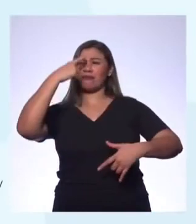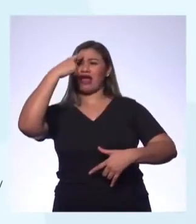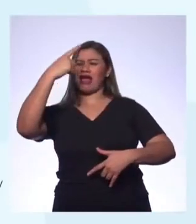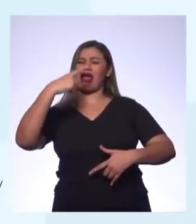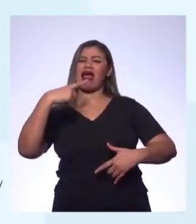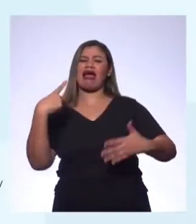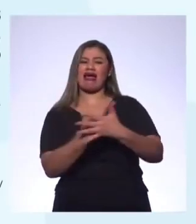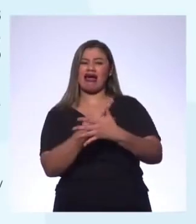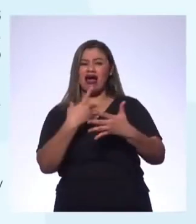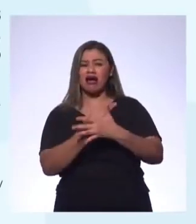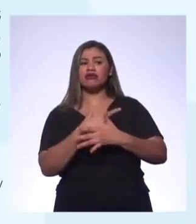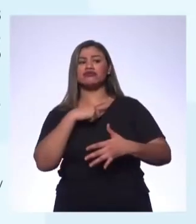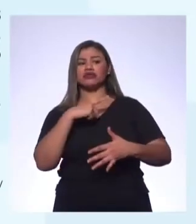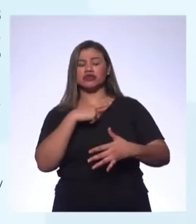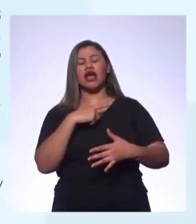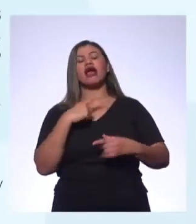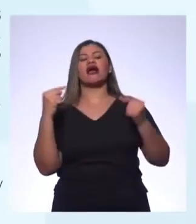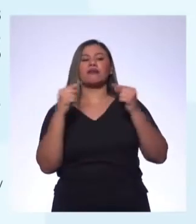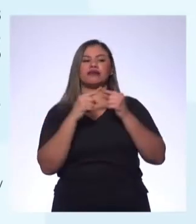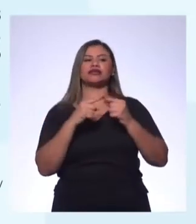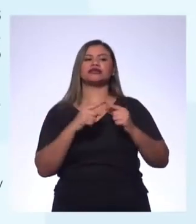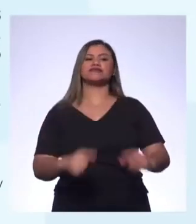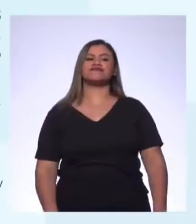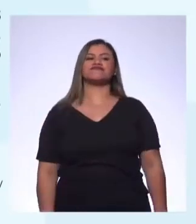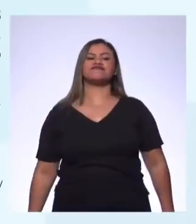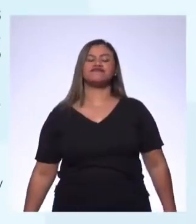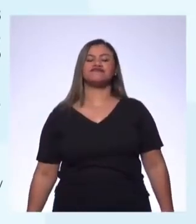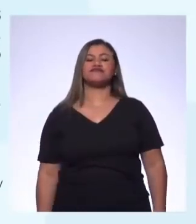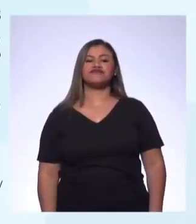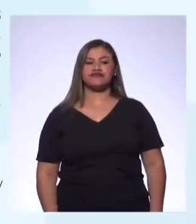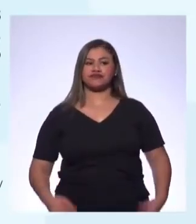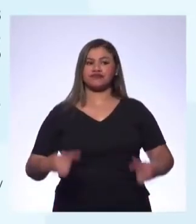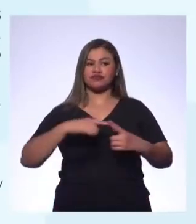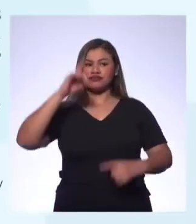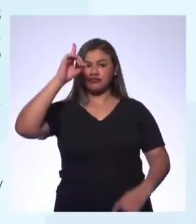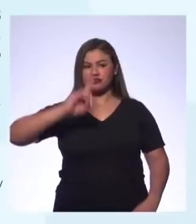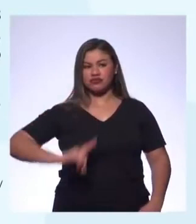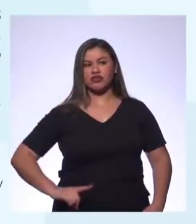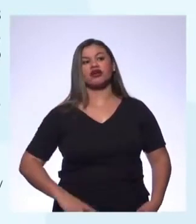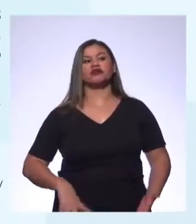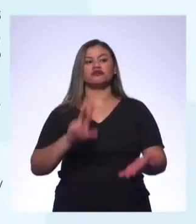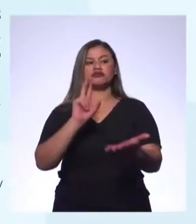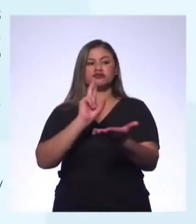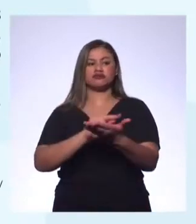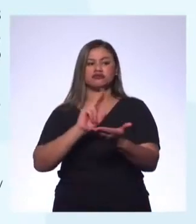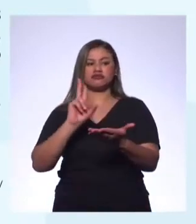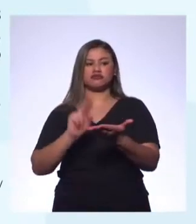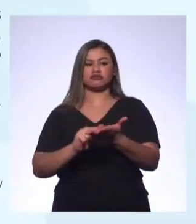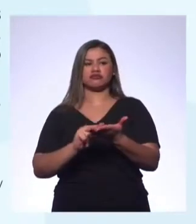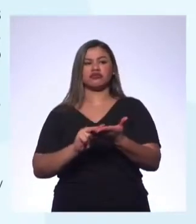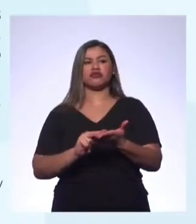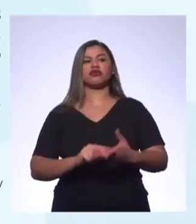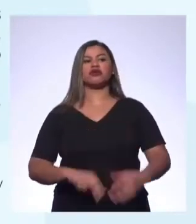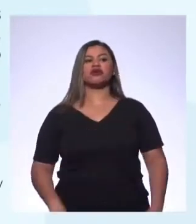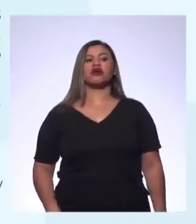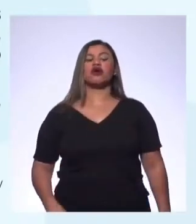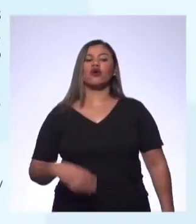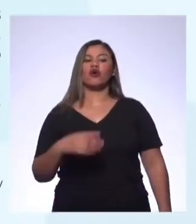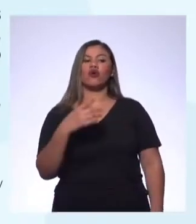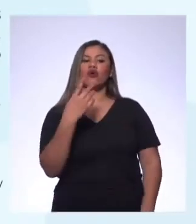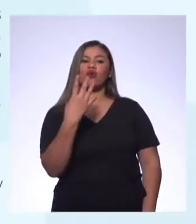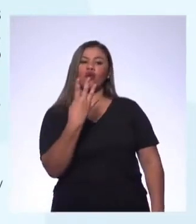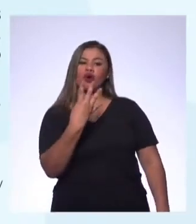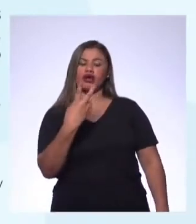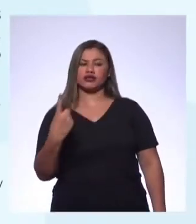seus direitos. Isso, nós falamos dos direitos. Agora vamos lá. Próximo. Artigo